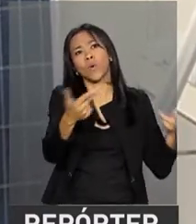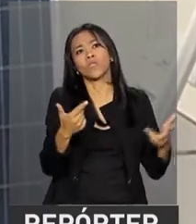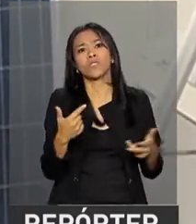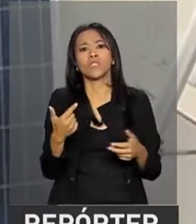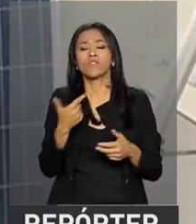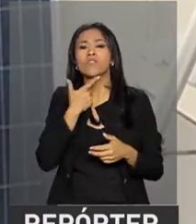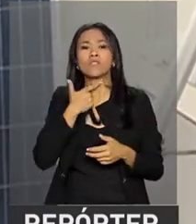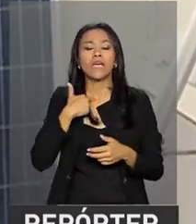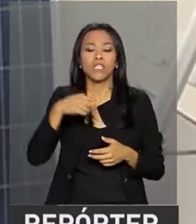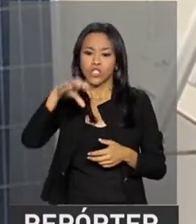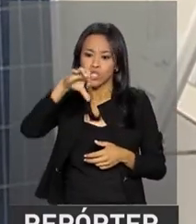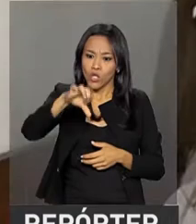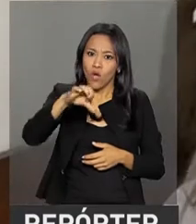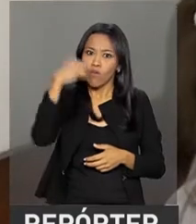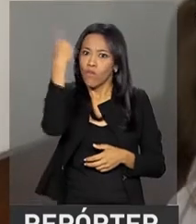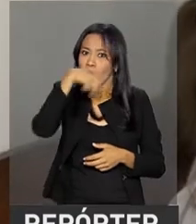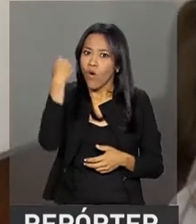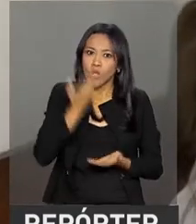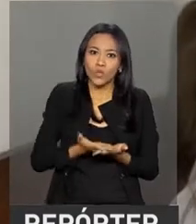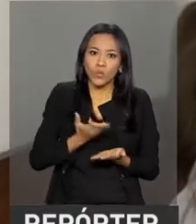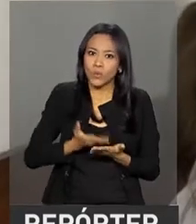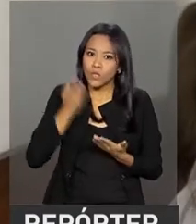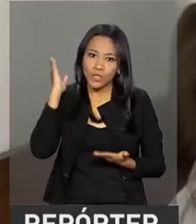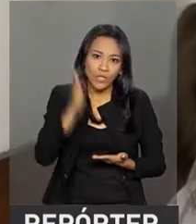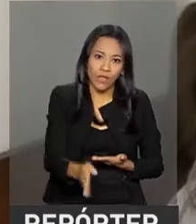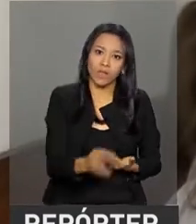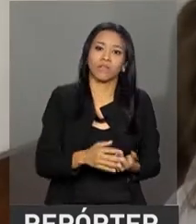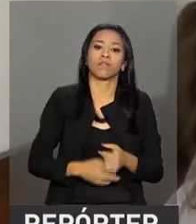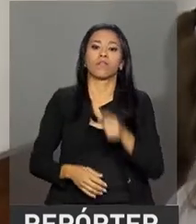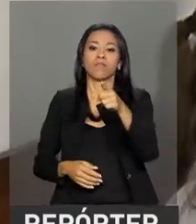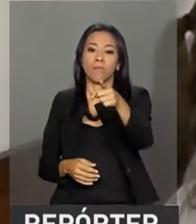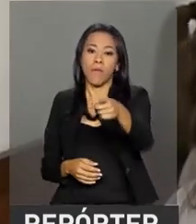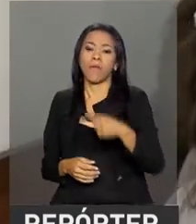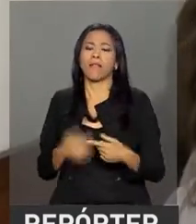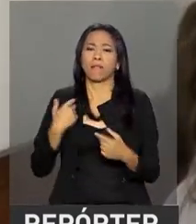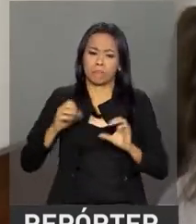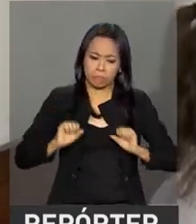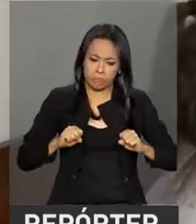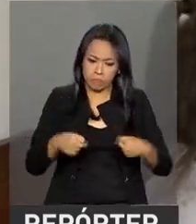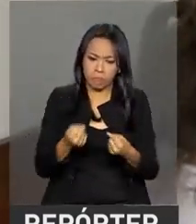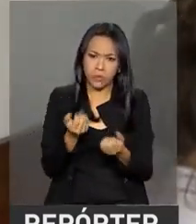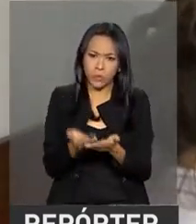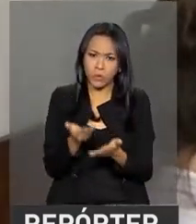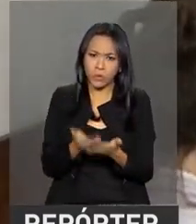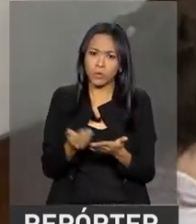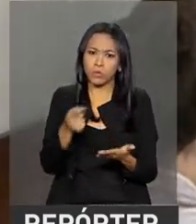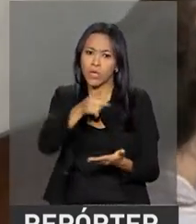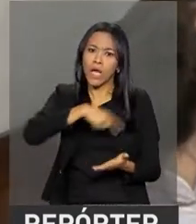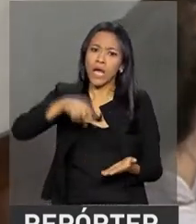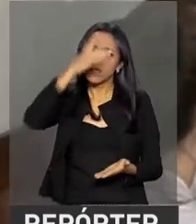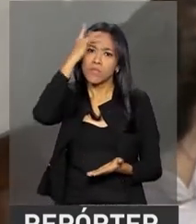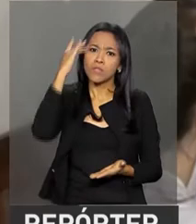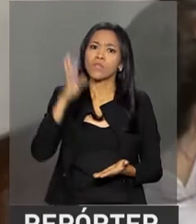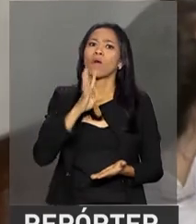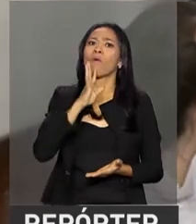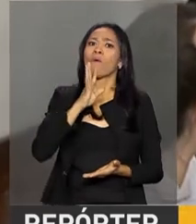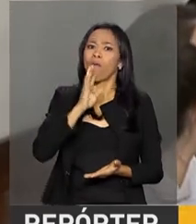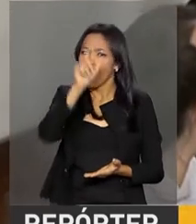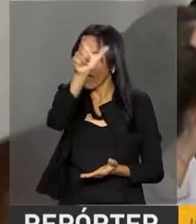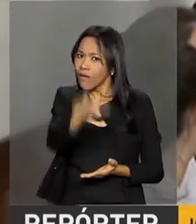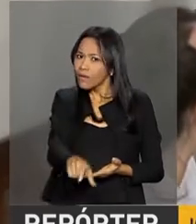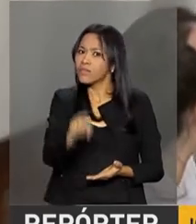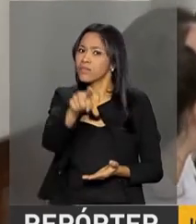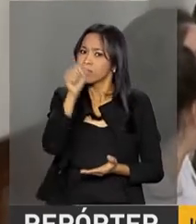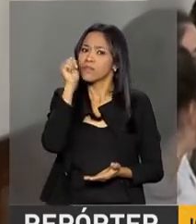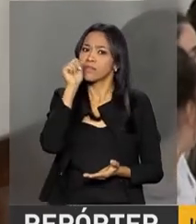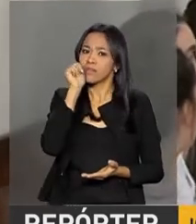ficava 9 horas estudando direto. Todo o conhecimento e a dedicação da Miriam aos estudos a tornou popular aqui na escola. E sempre que